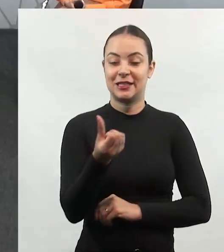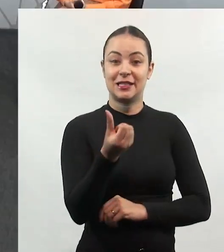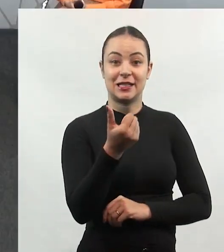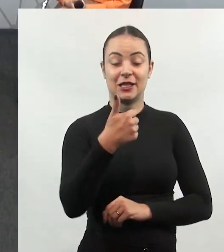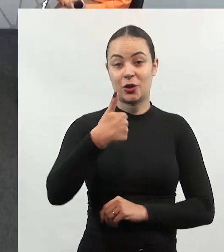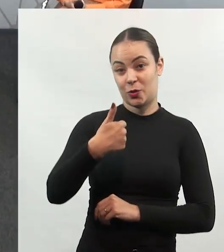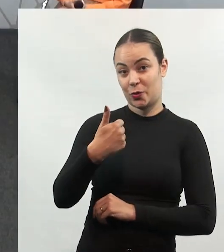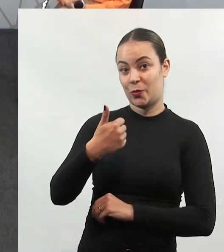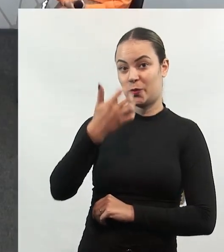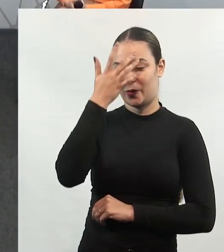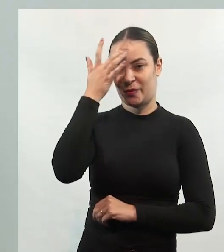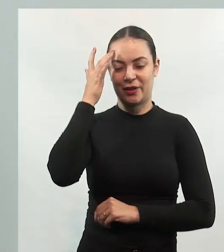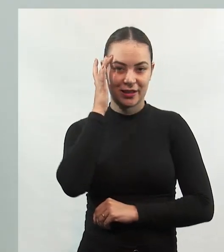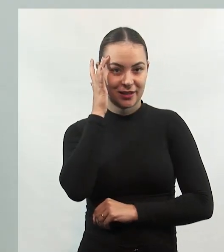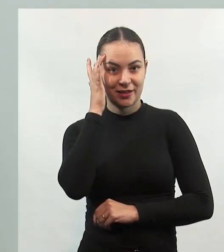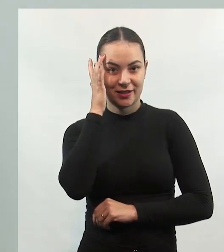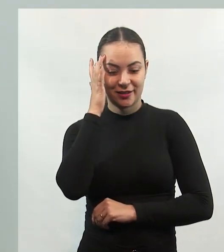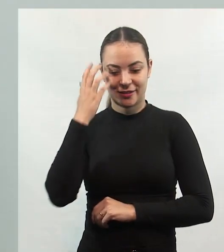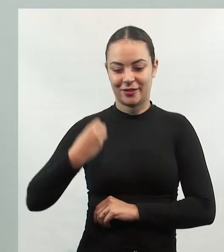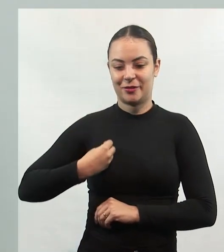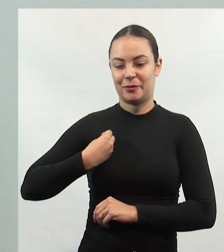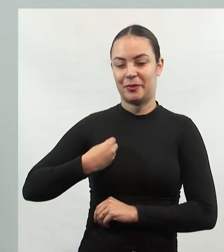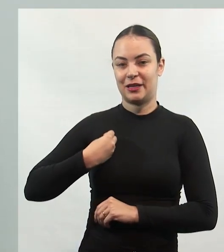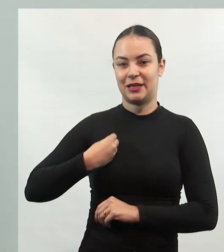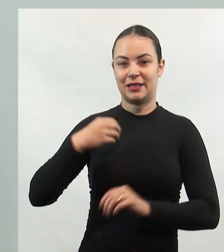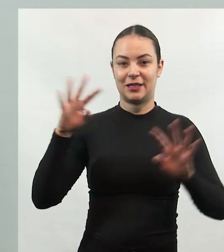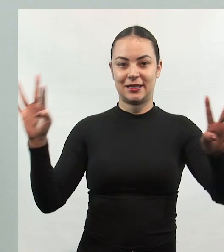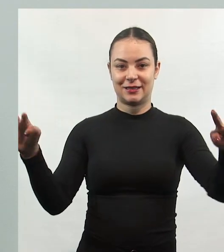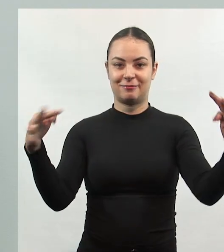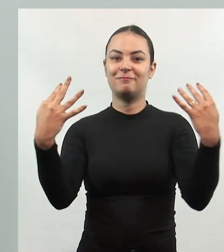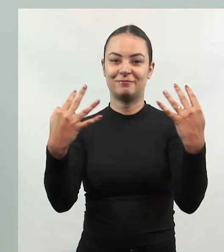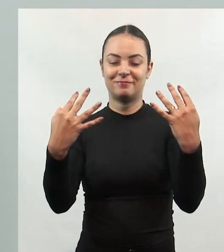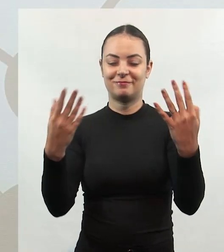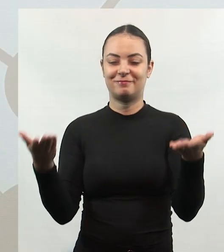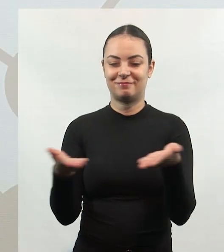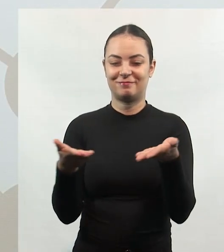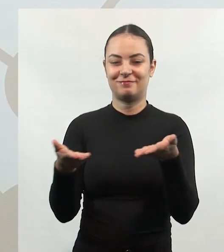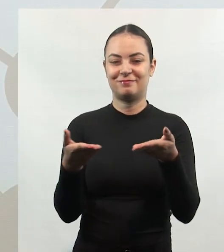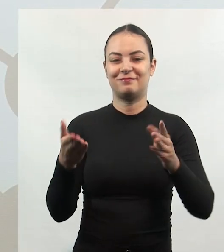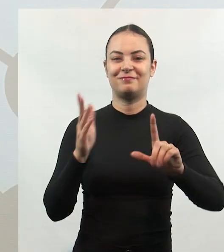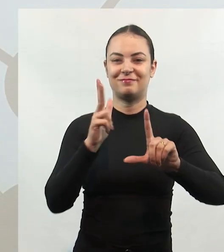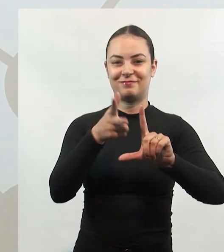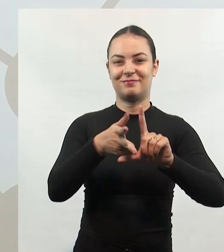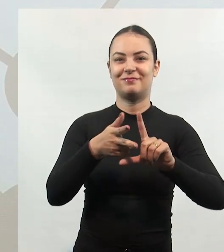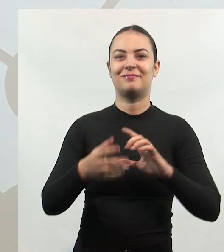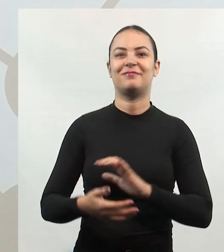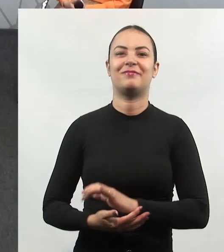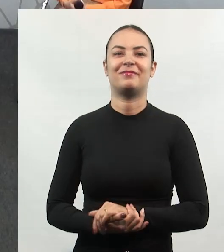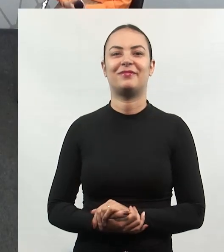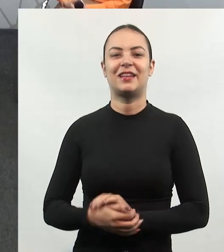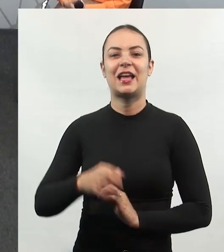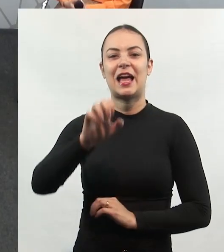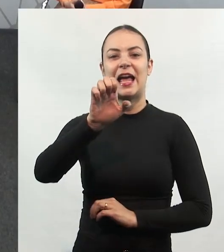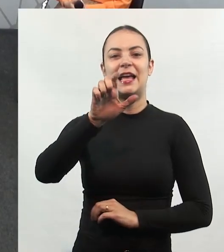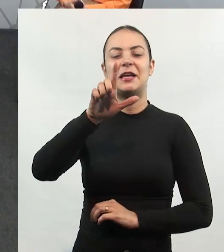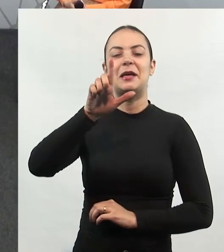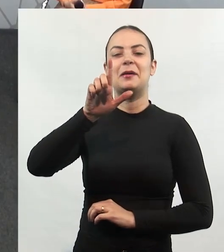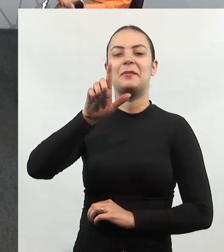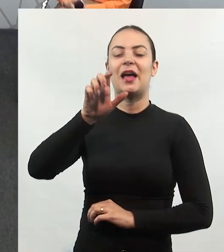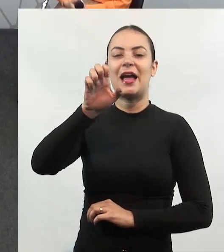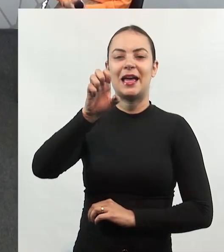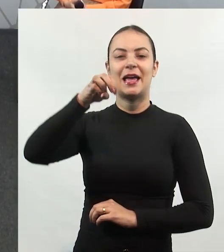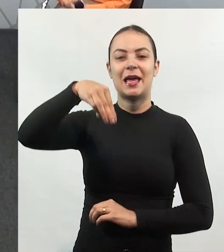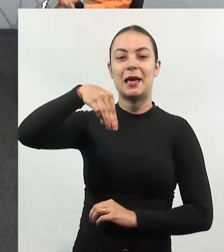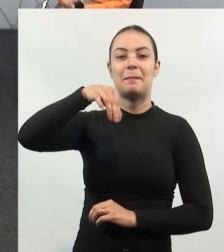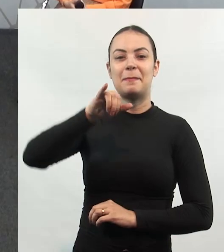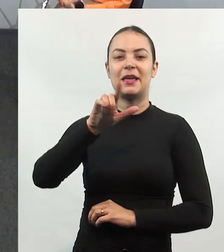por ter lembrado, a Emily lembrou Sim. agora da prova. Nós temos muita gente aqui falando que foi aluno de lá. A professora Anabela está dando